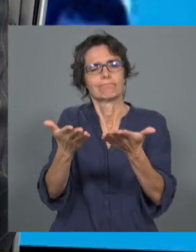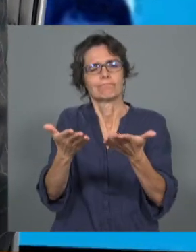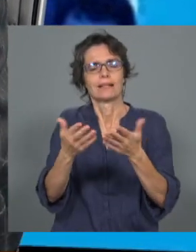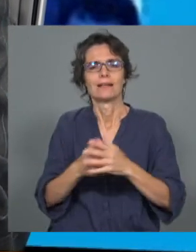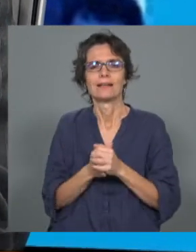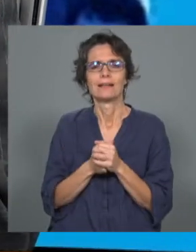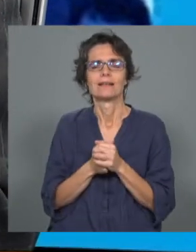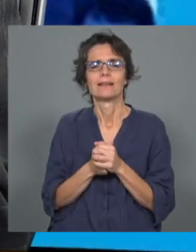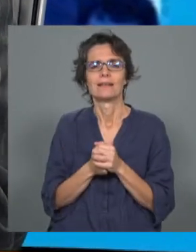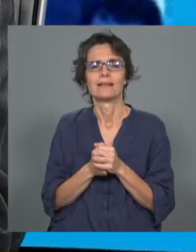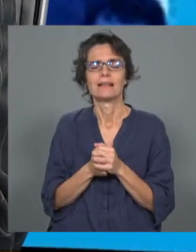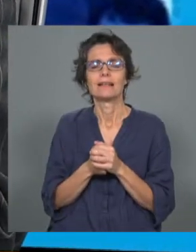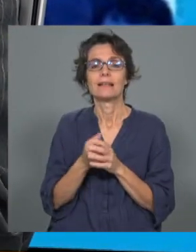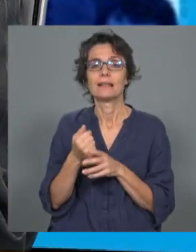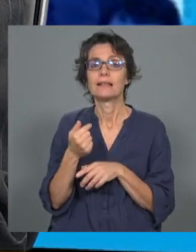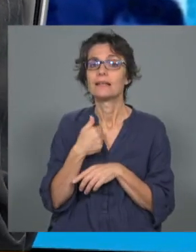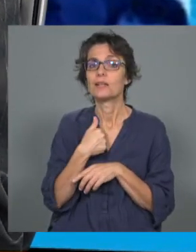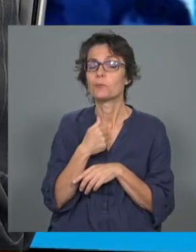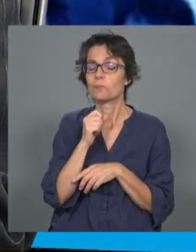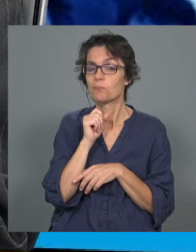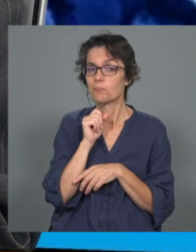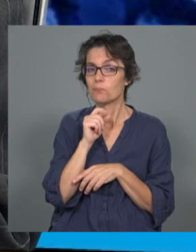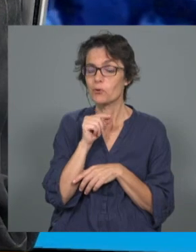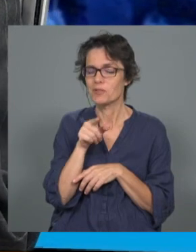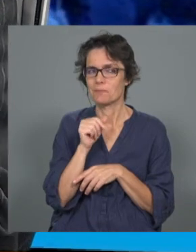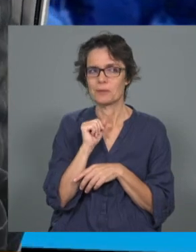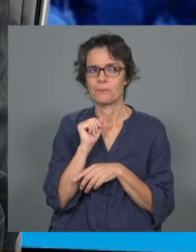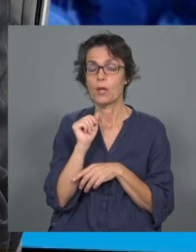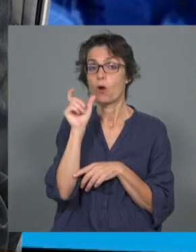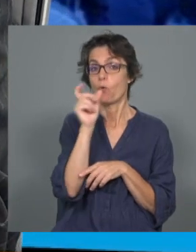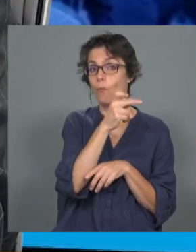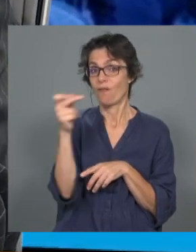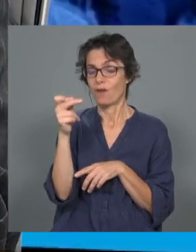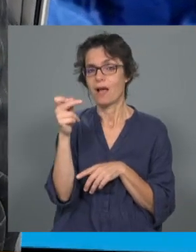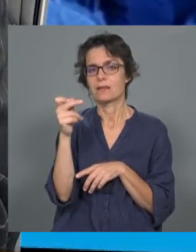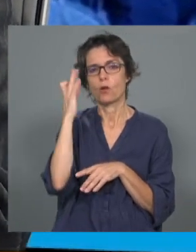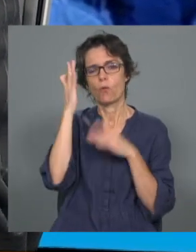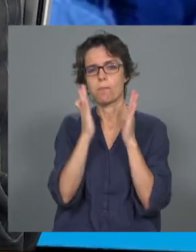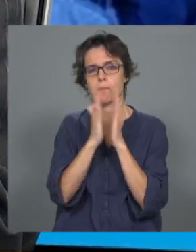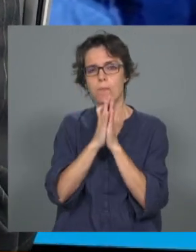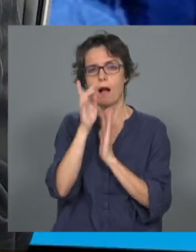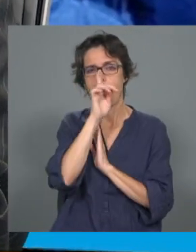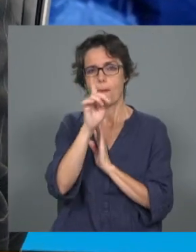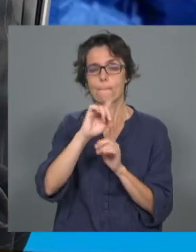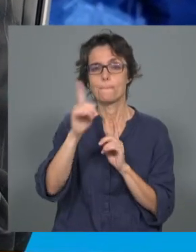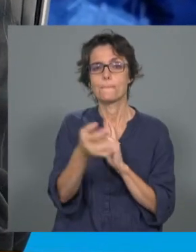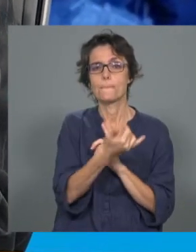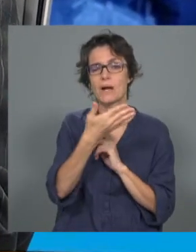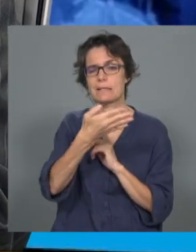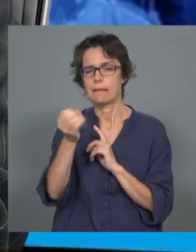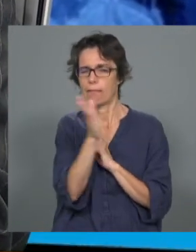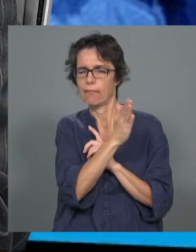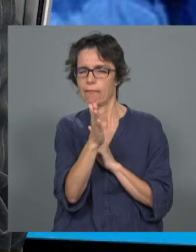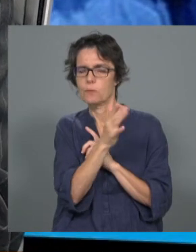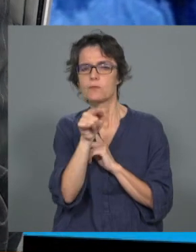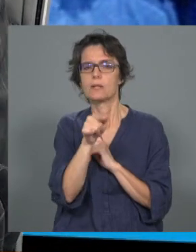a isso indo buscar uma frase de um grande teólogo alemão, ali dos anos 60, 70, João Batista Metz,